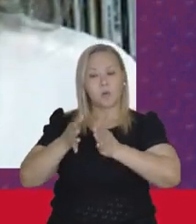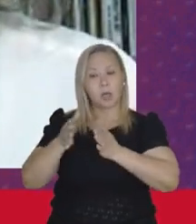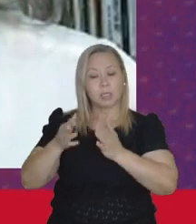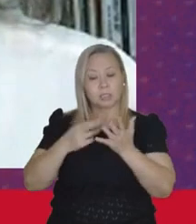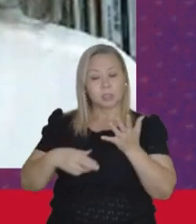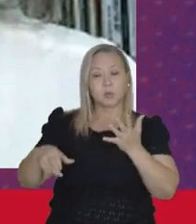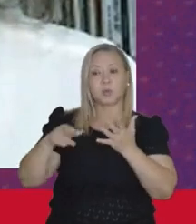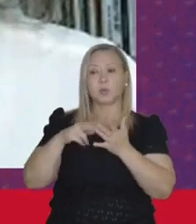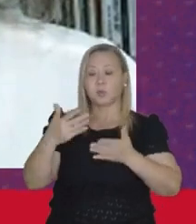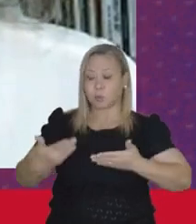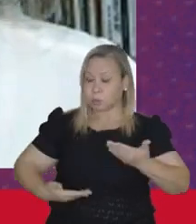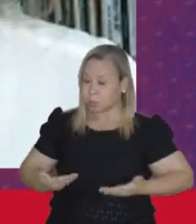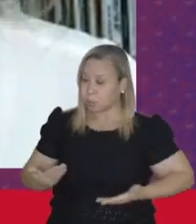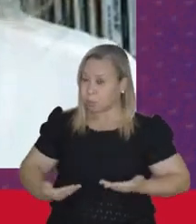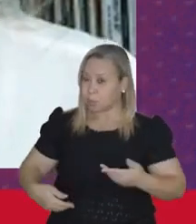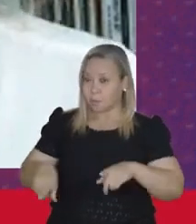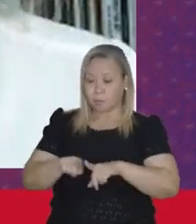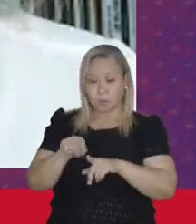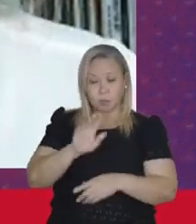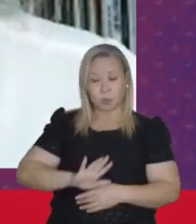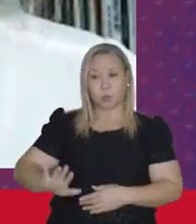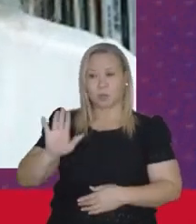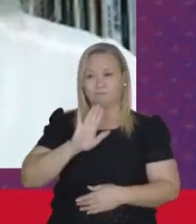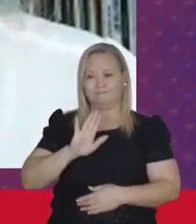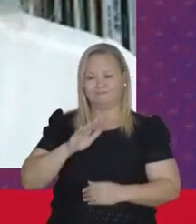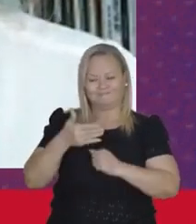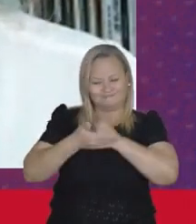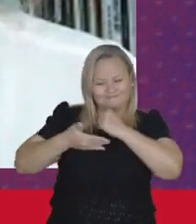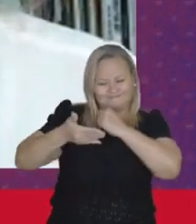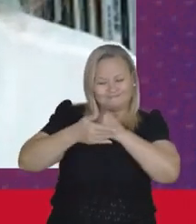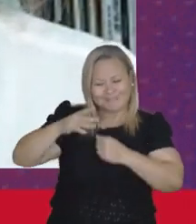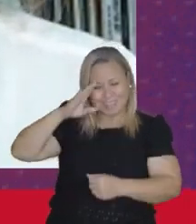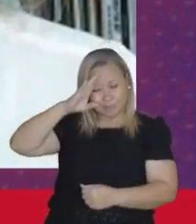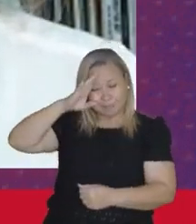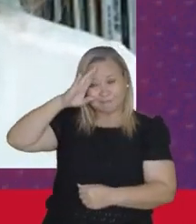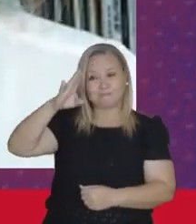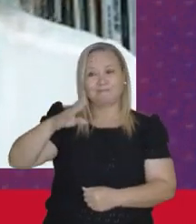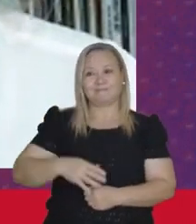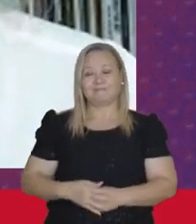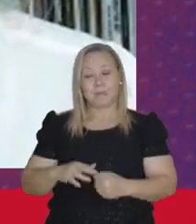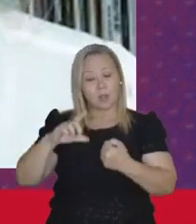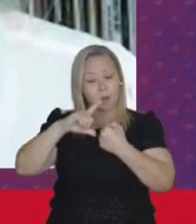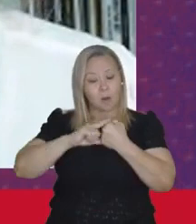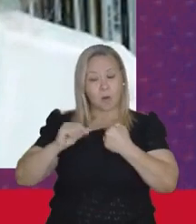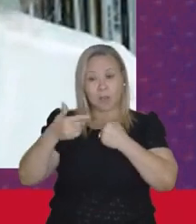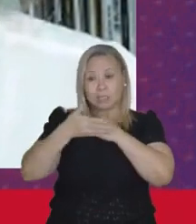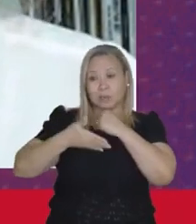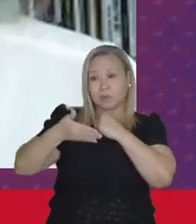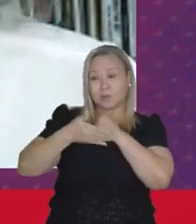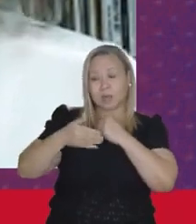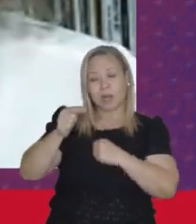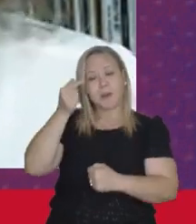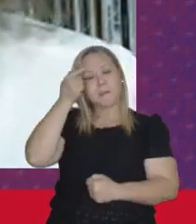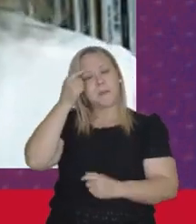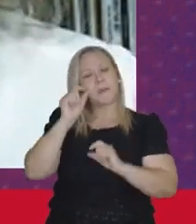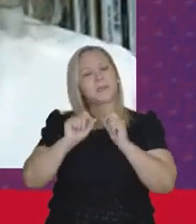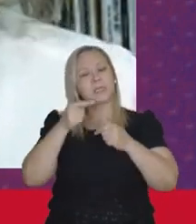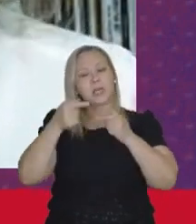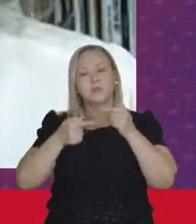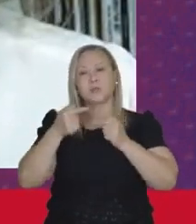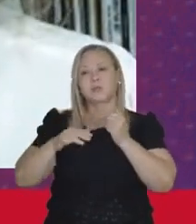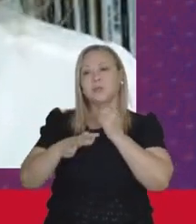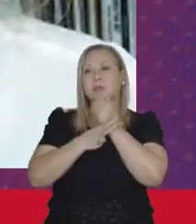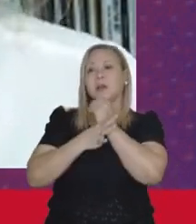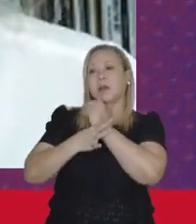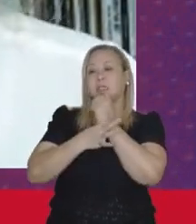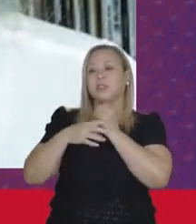e serviços. Isso é fundamental. Esse, então, é um artigo fundamental para pensar as políticas para a garantia